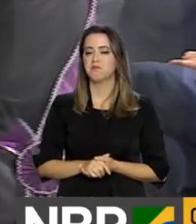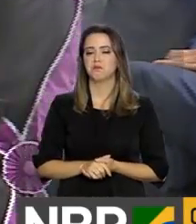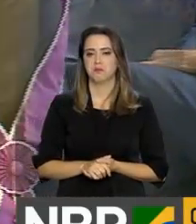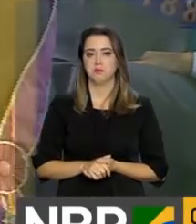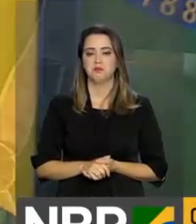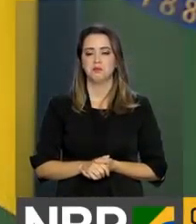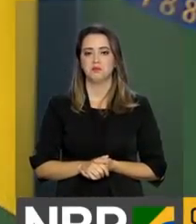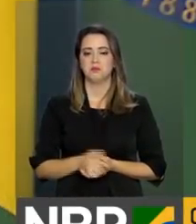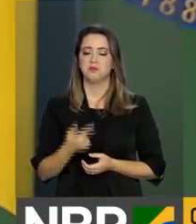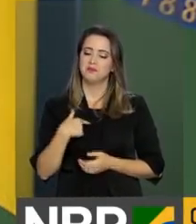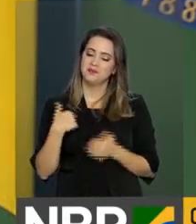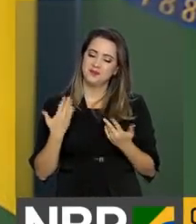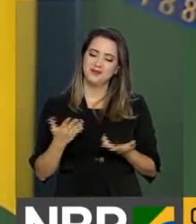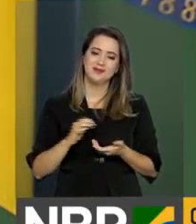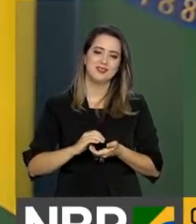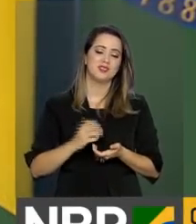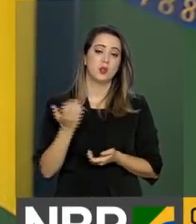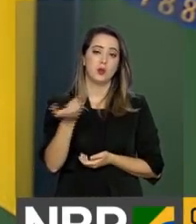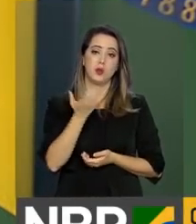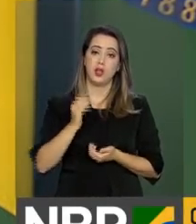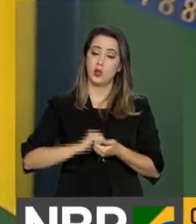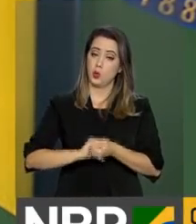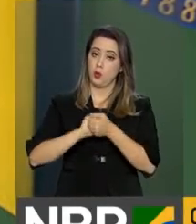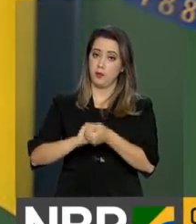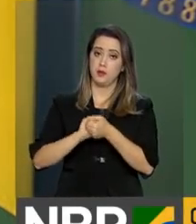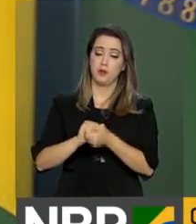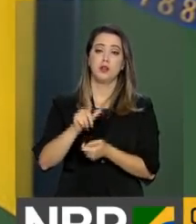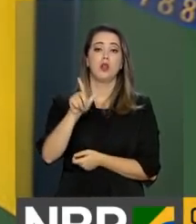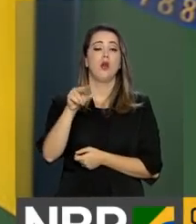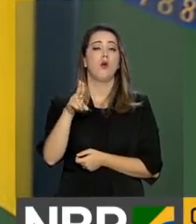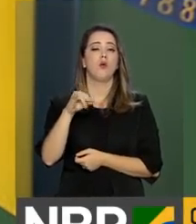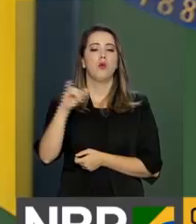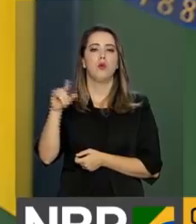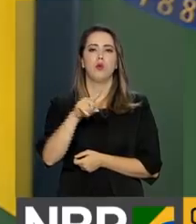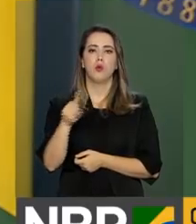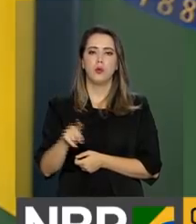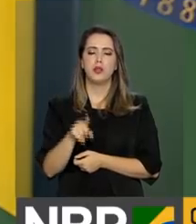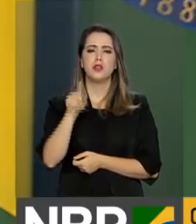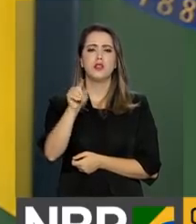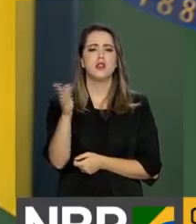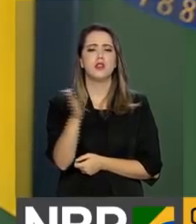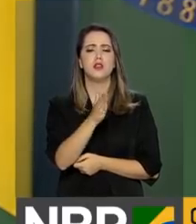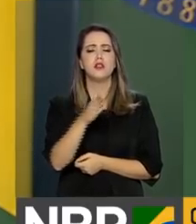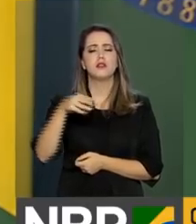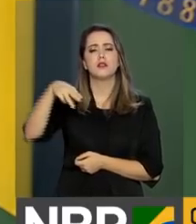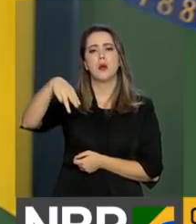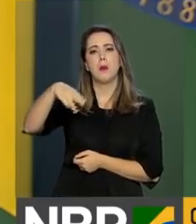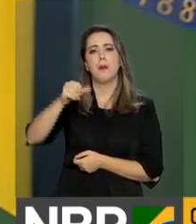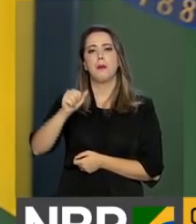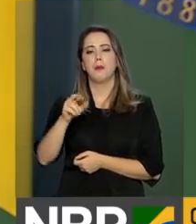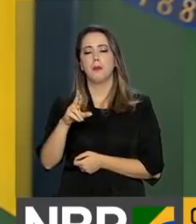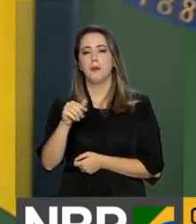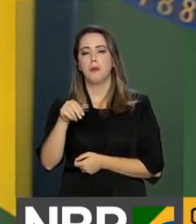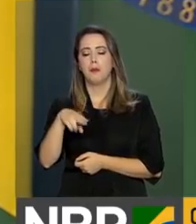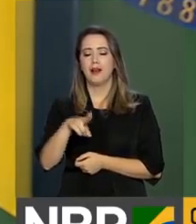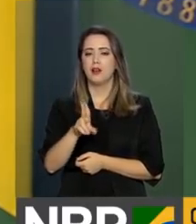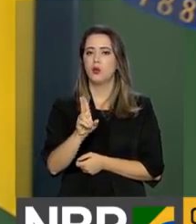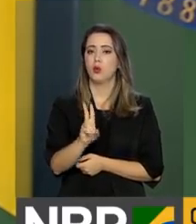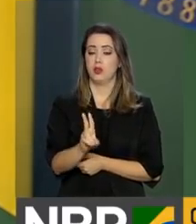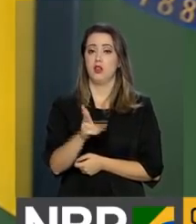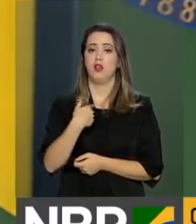Eu quero cumprimentar o Luiz Carlos Batista e o Marconei Abreu Silva, viúvo e